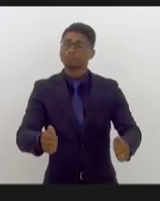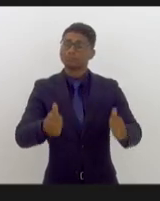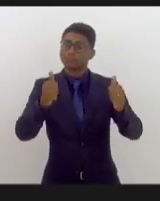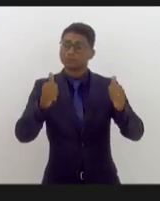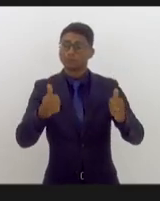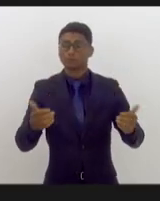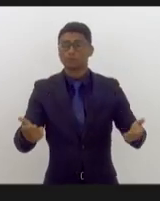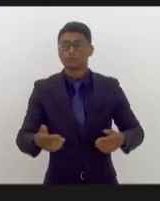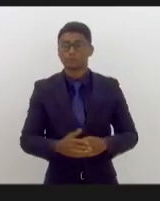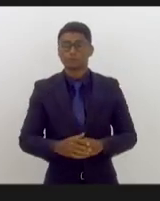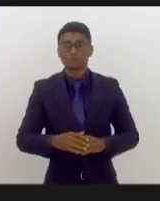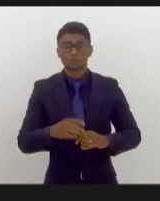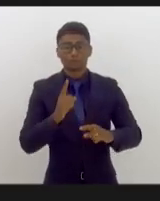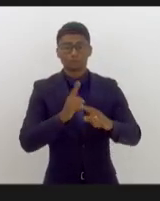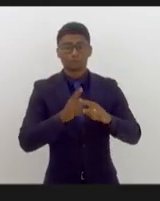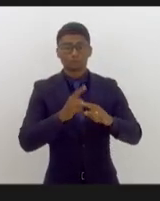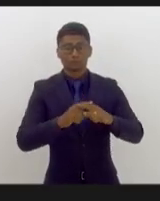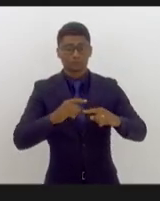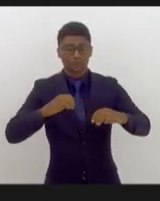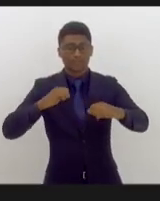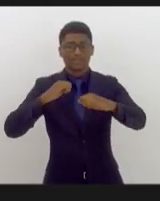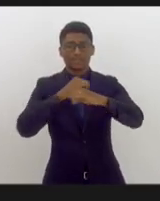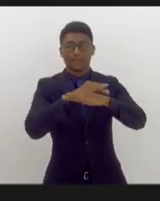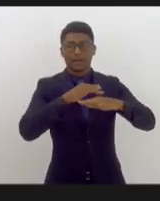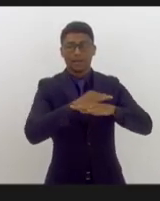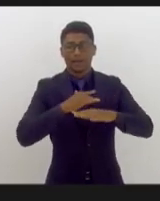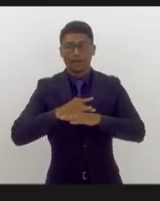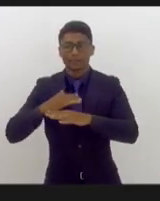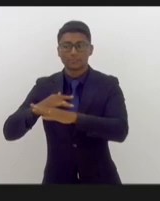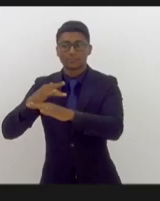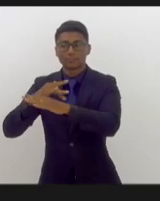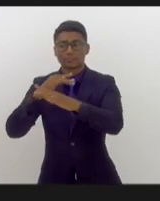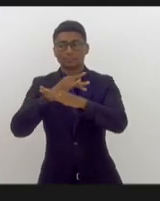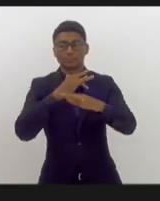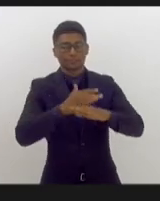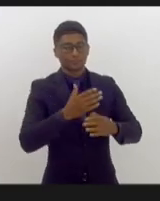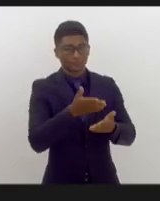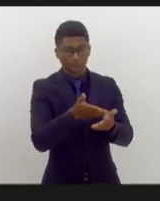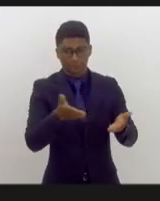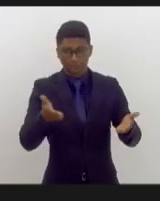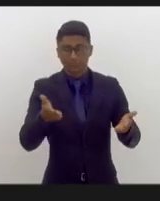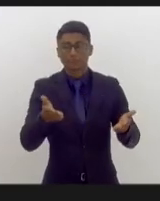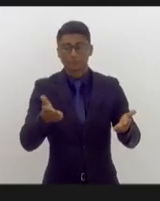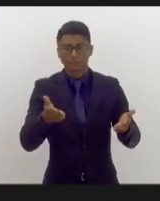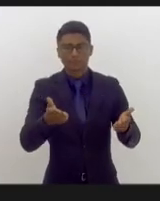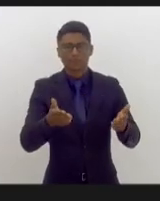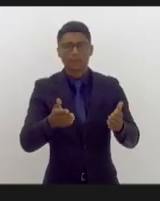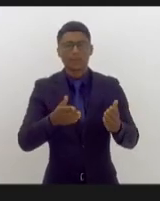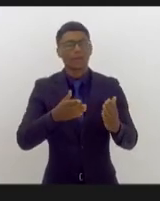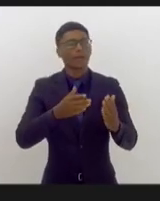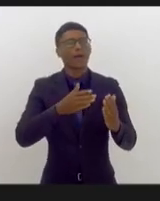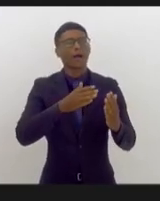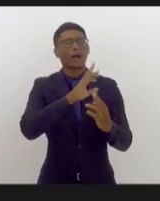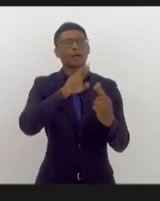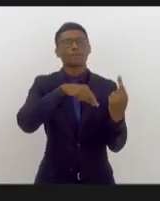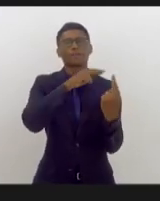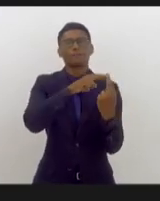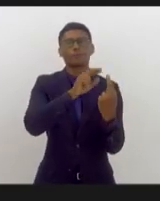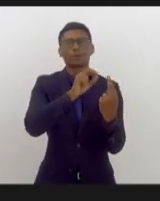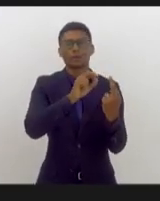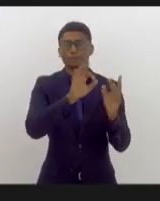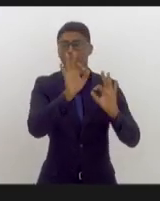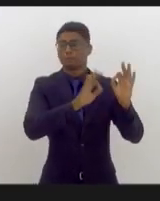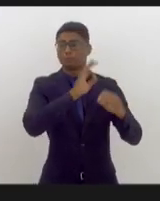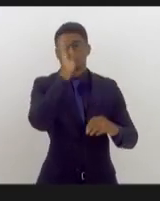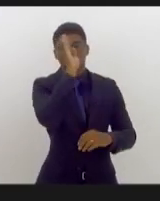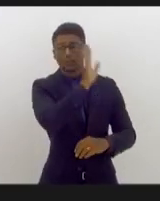baseia os nossos planos municipais apenas do plano nacional, né? A gente não tem um ponto de partida do estado, a gente não tem dados